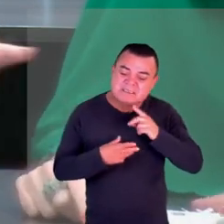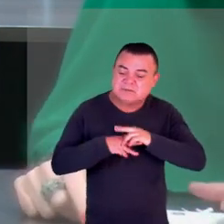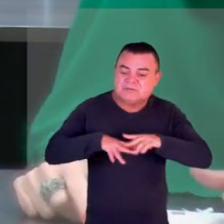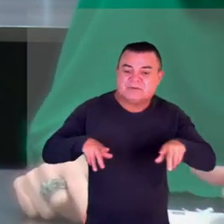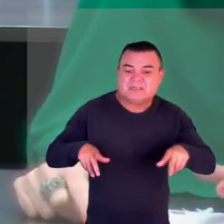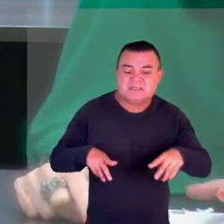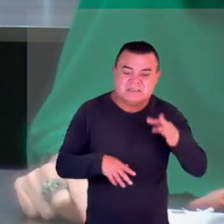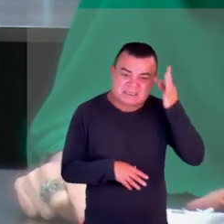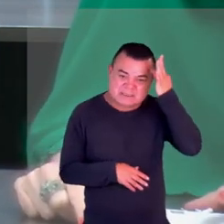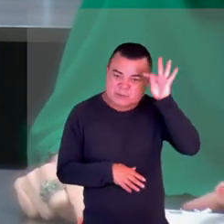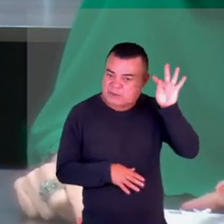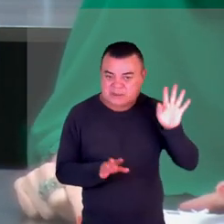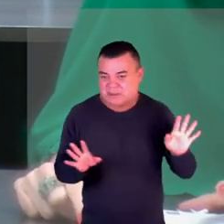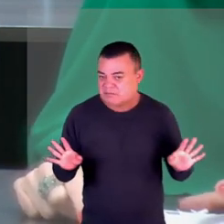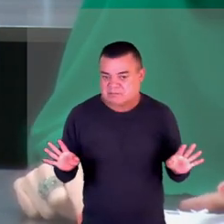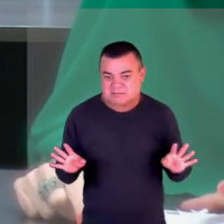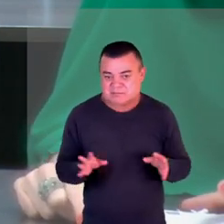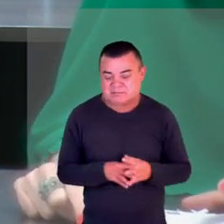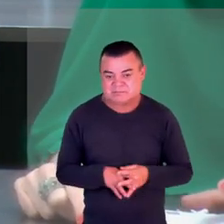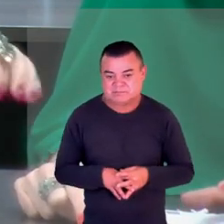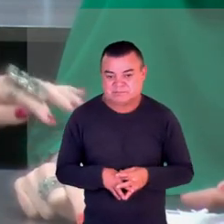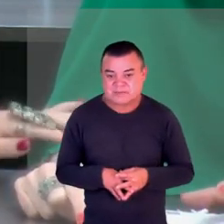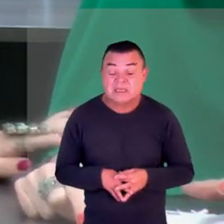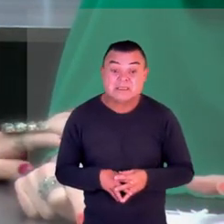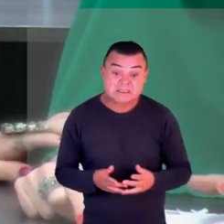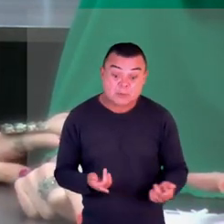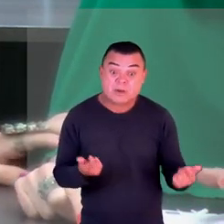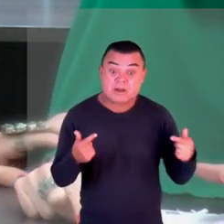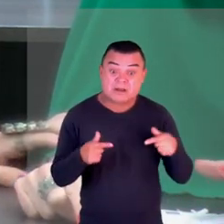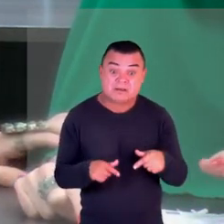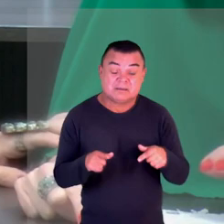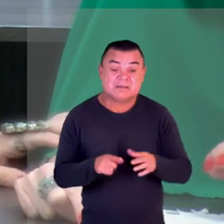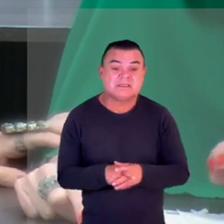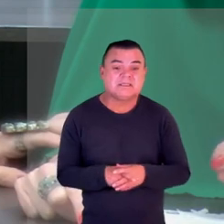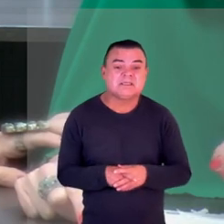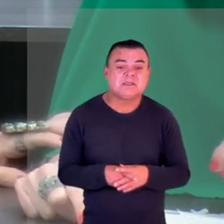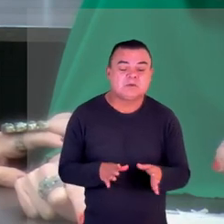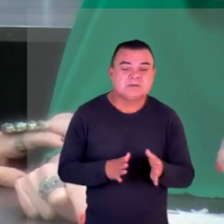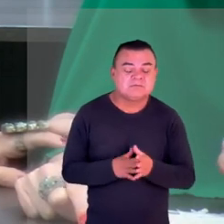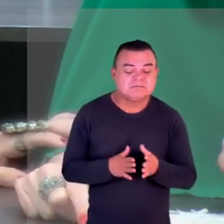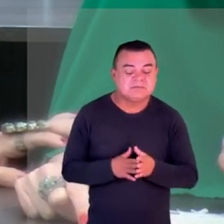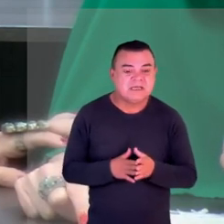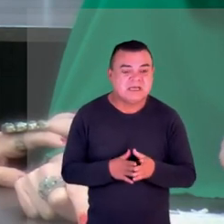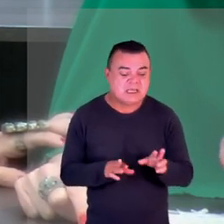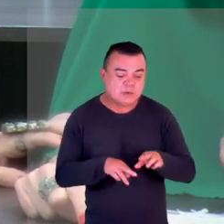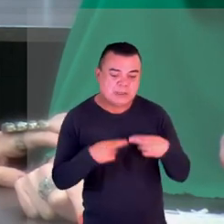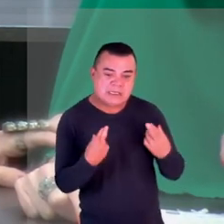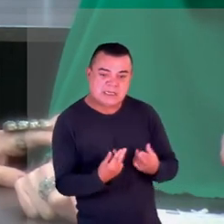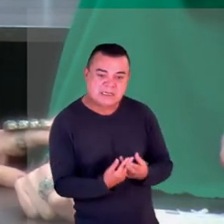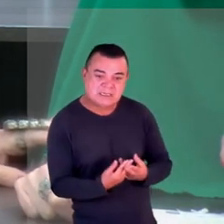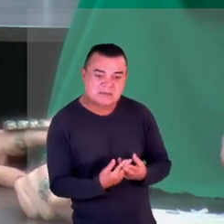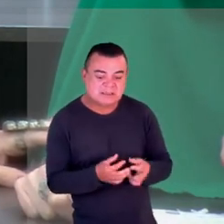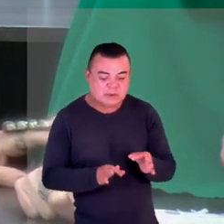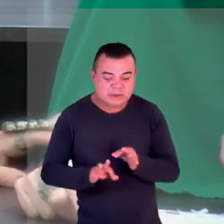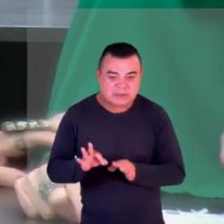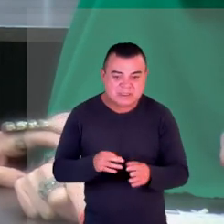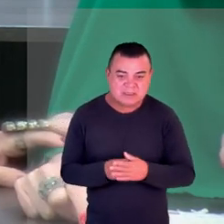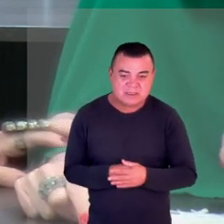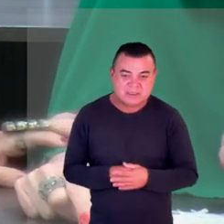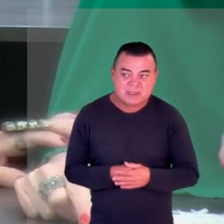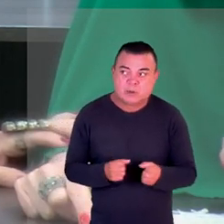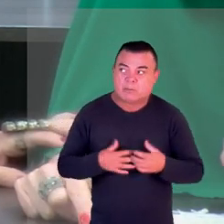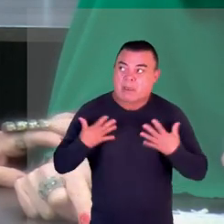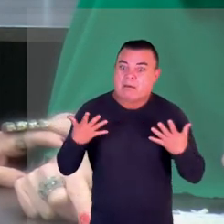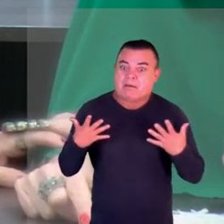no eh nos Bastidores né Eh a gente eu tomei um susto quando Olímpio